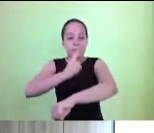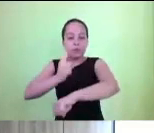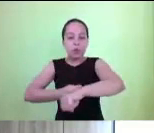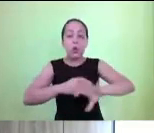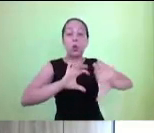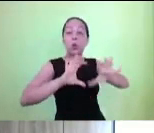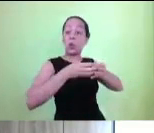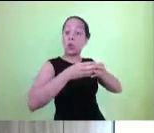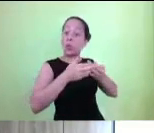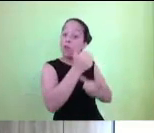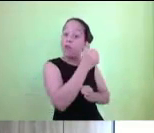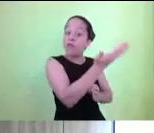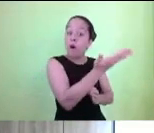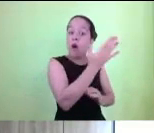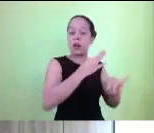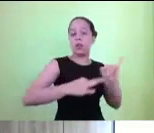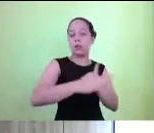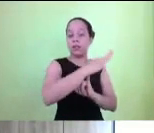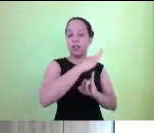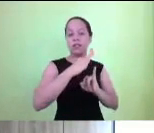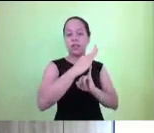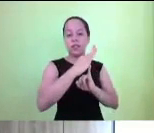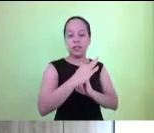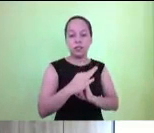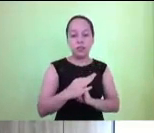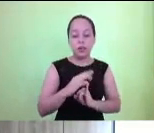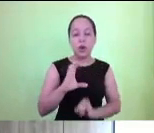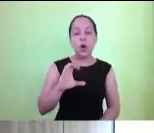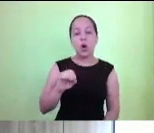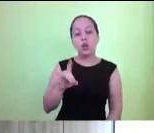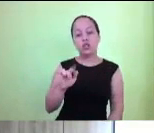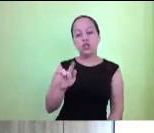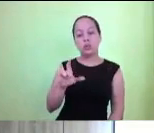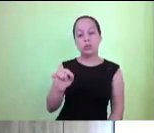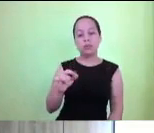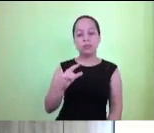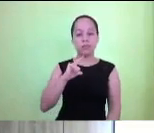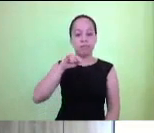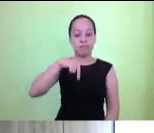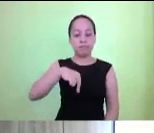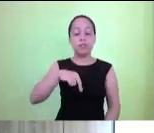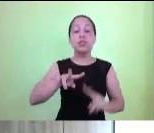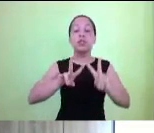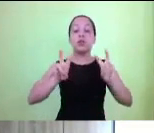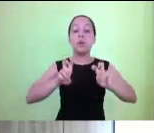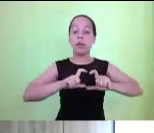Código 087. Ampla concorrência.